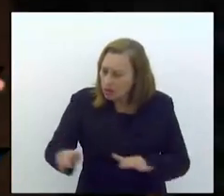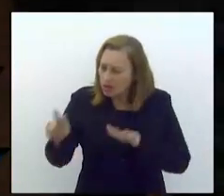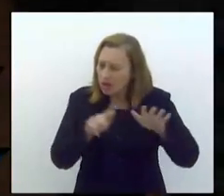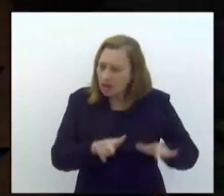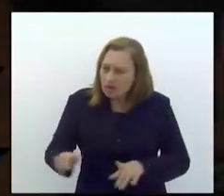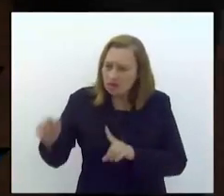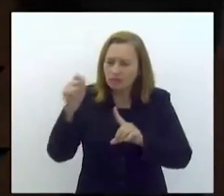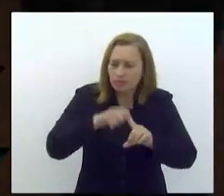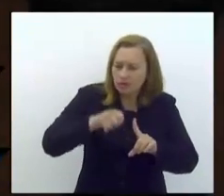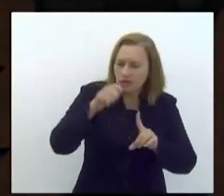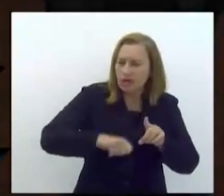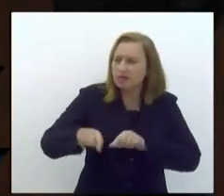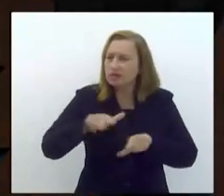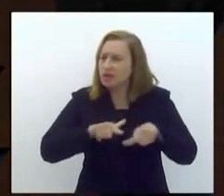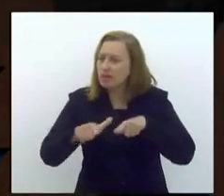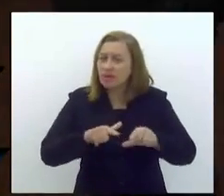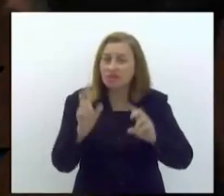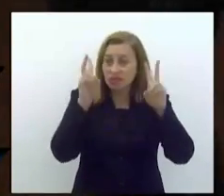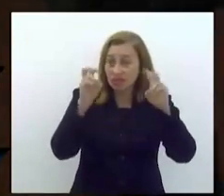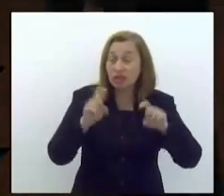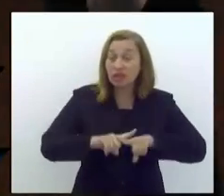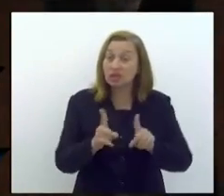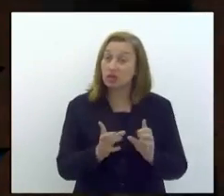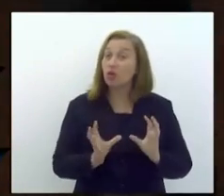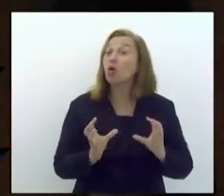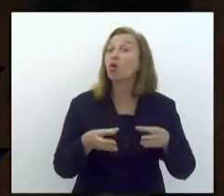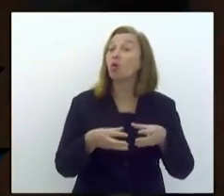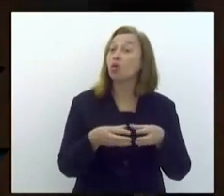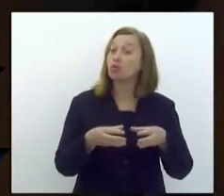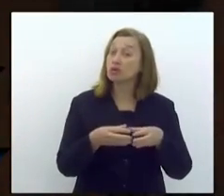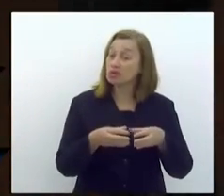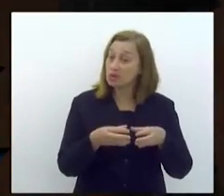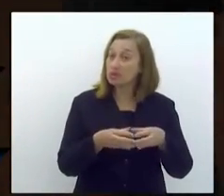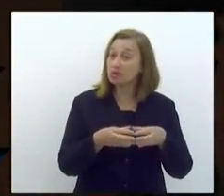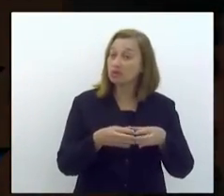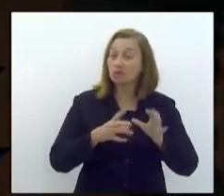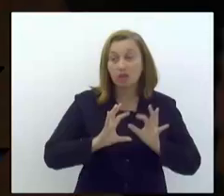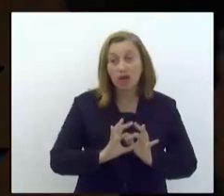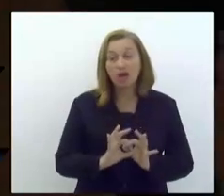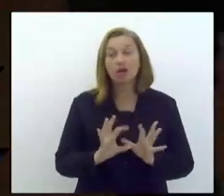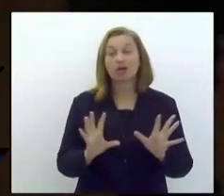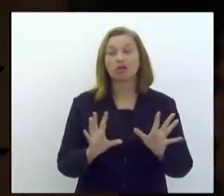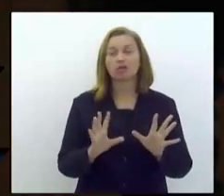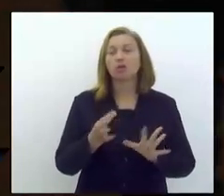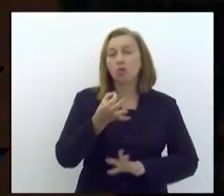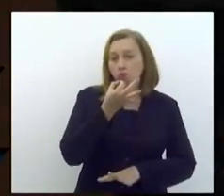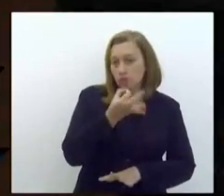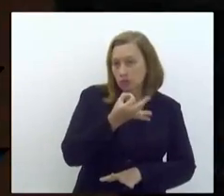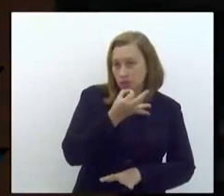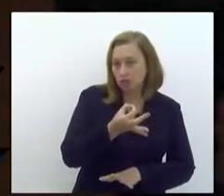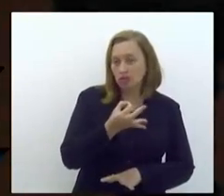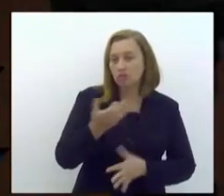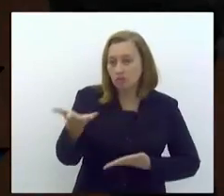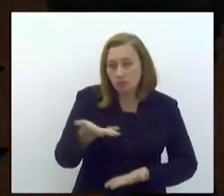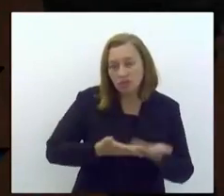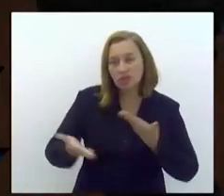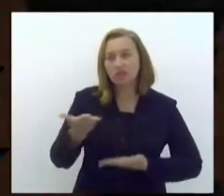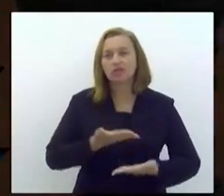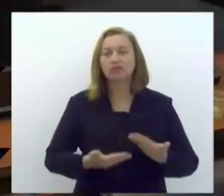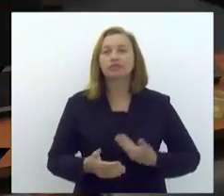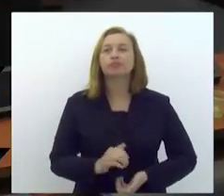trabalhando esses então a comissão tá tá aberta para sugestões e parcerias